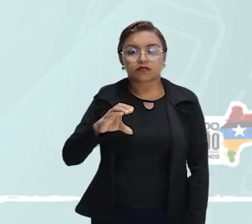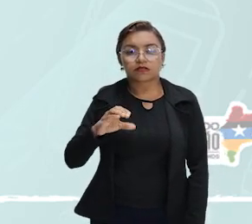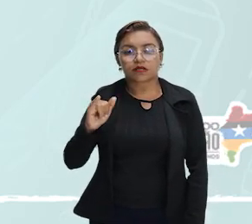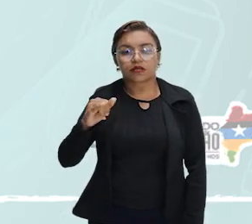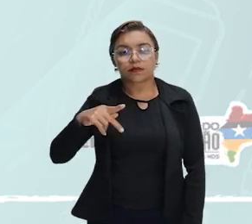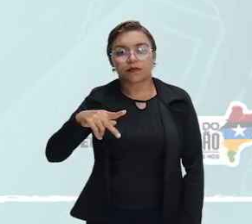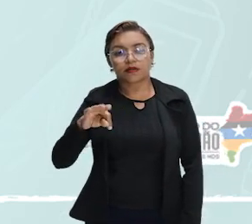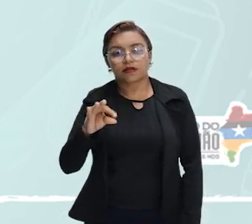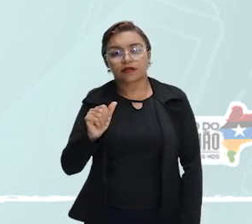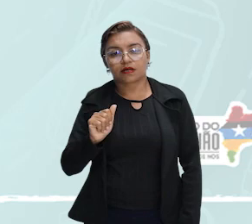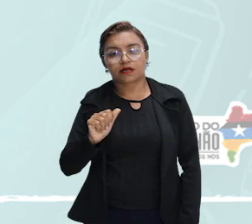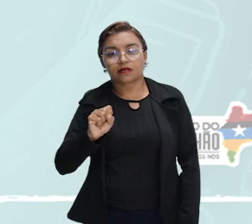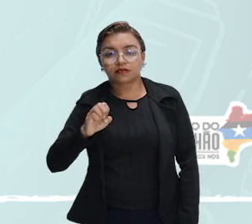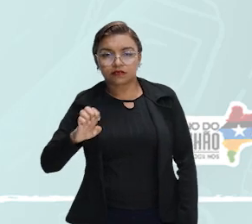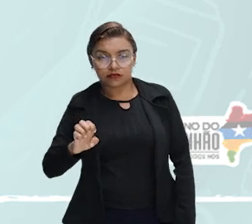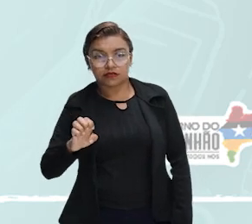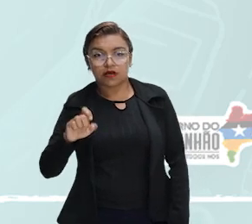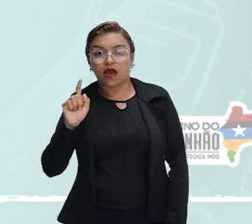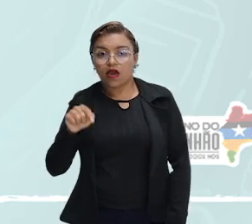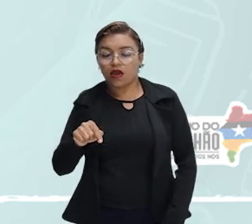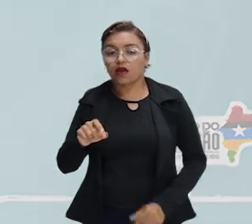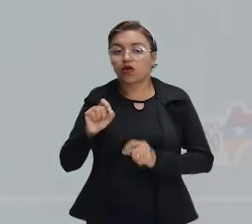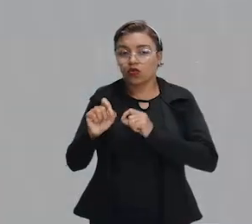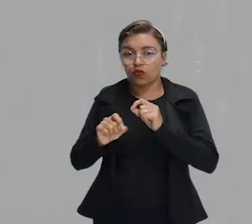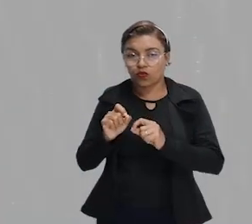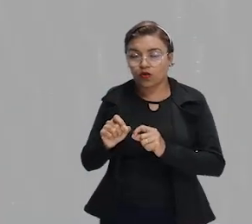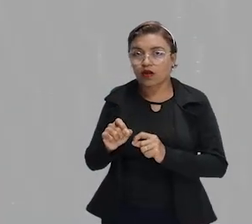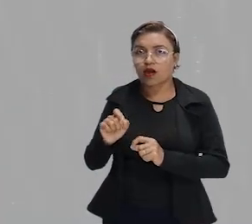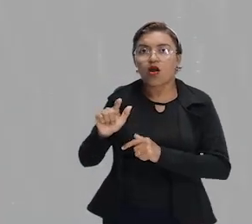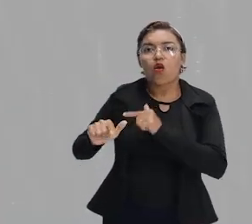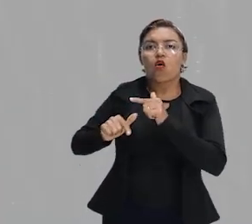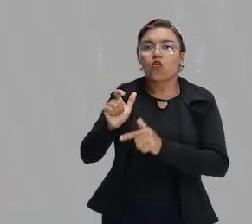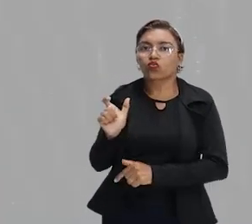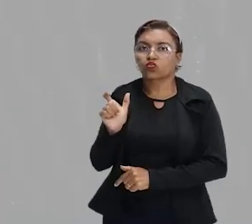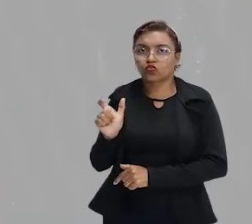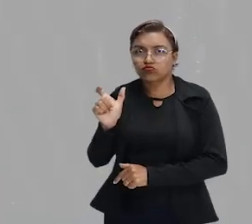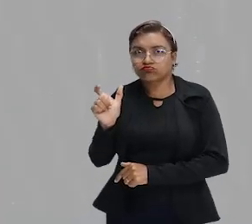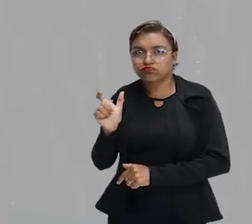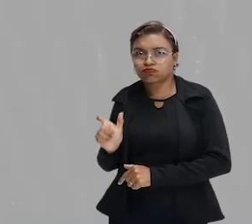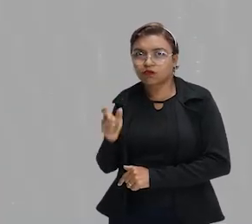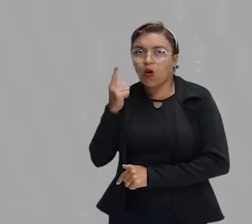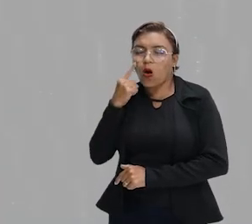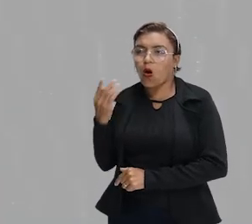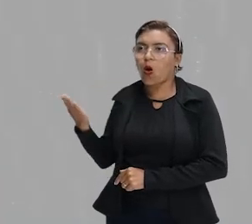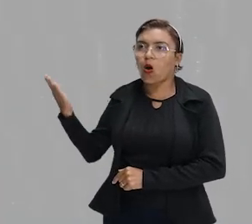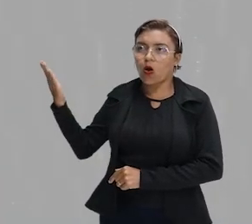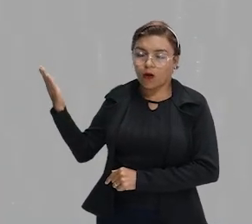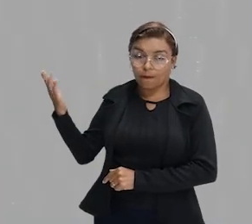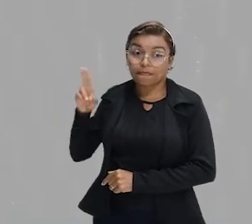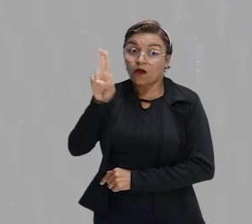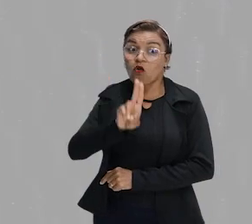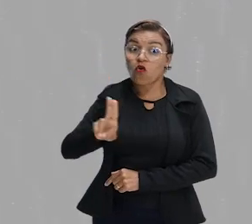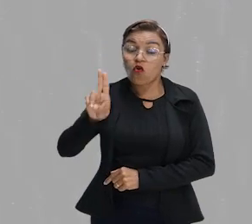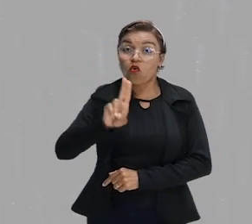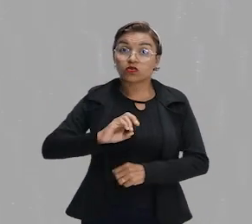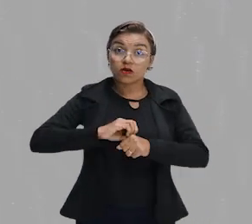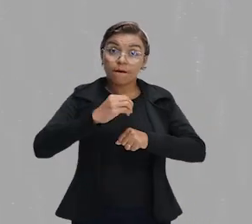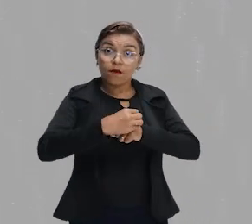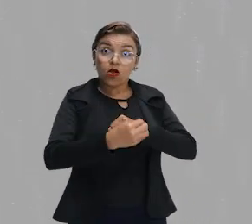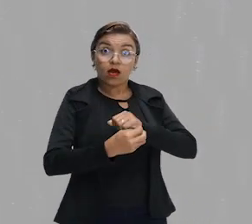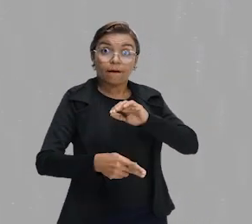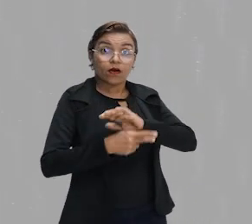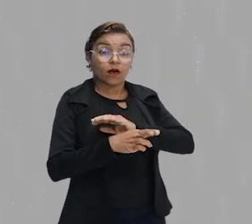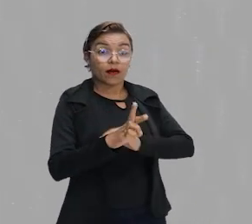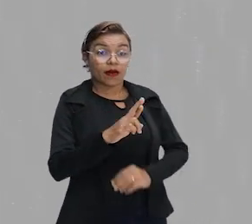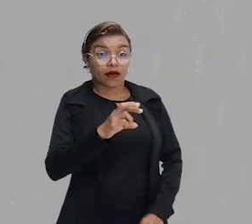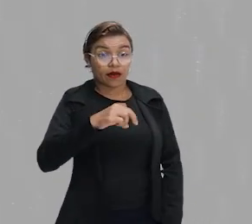de retrotranscrição ou transcrição reversa. Ela vai usar esta molécula de